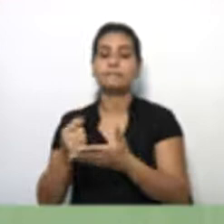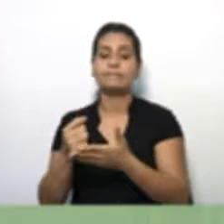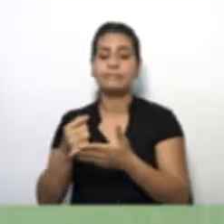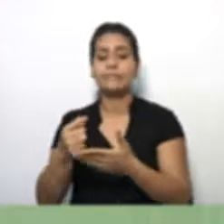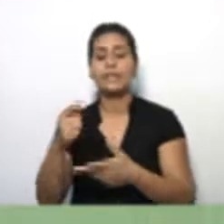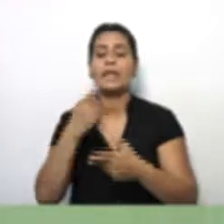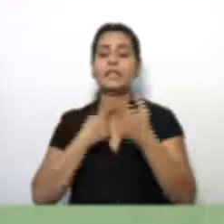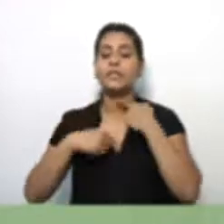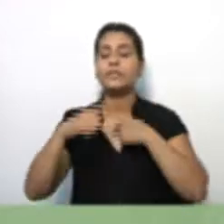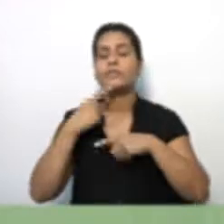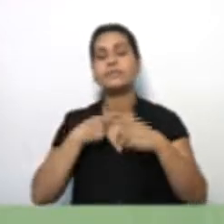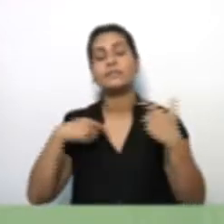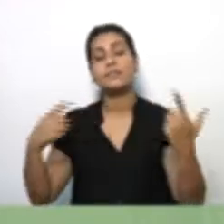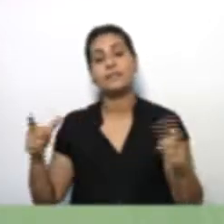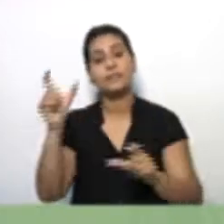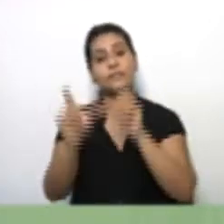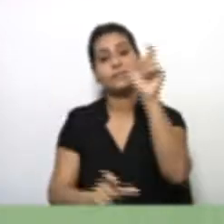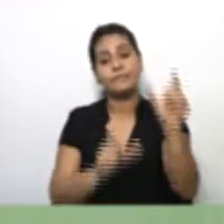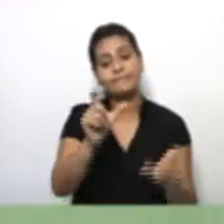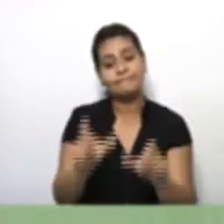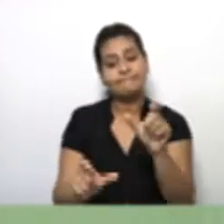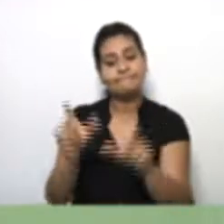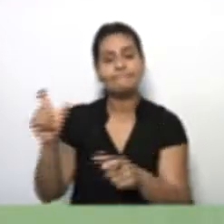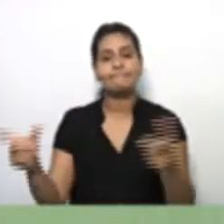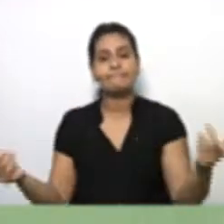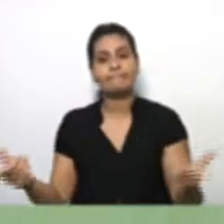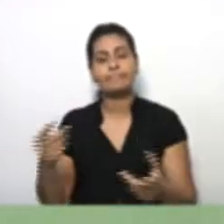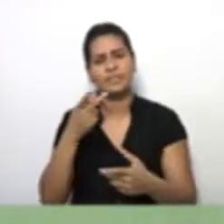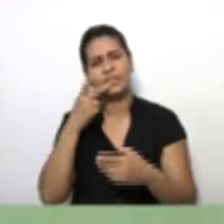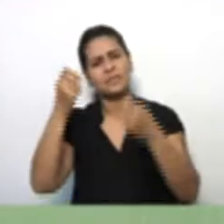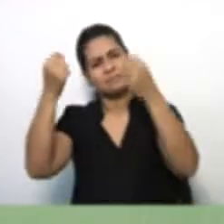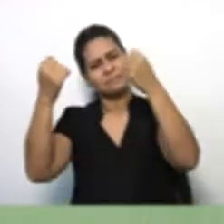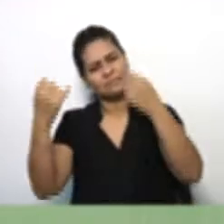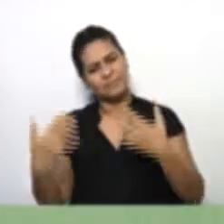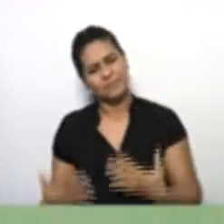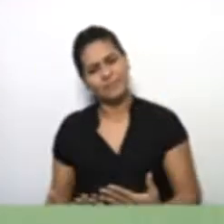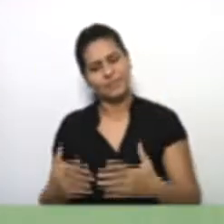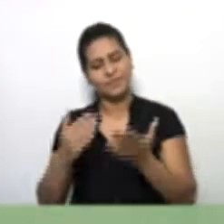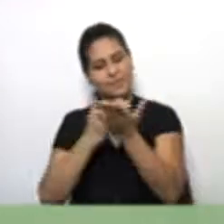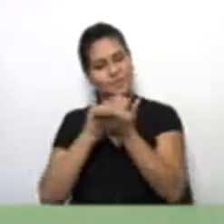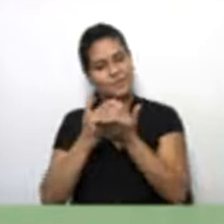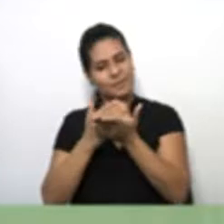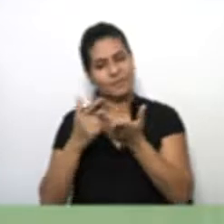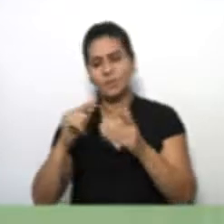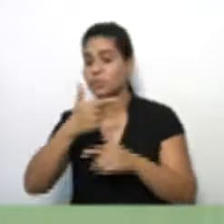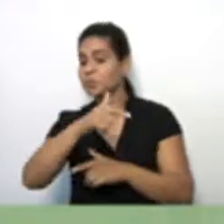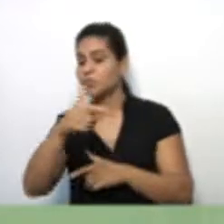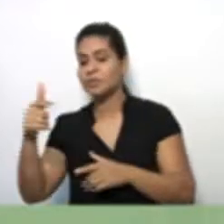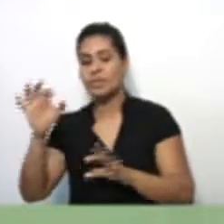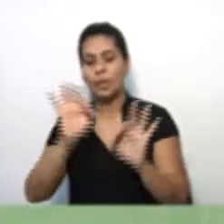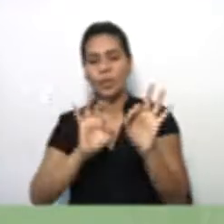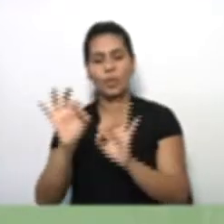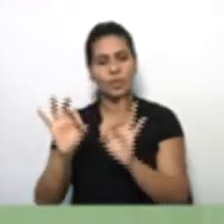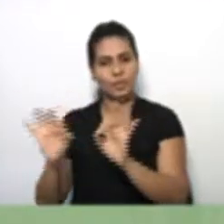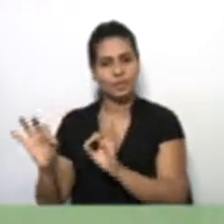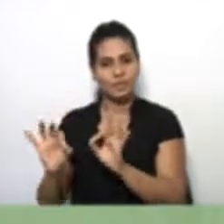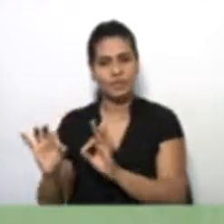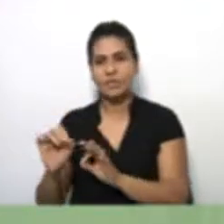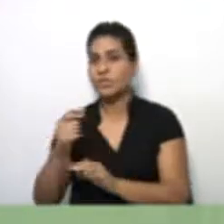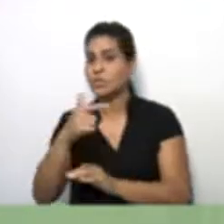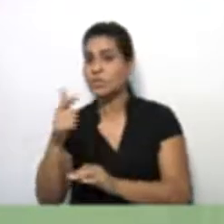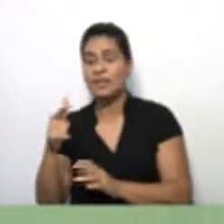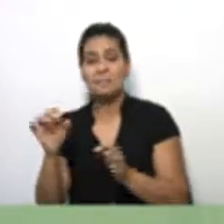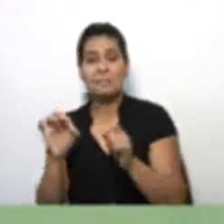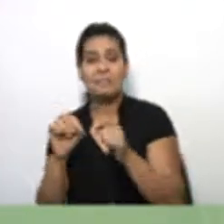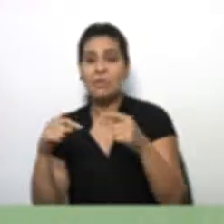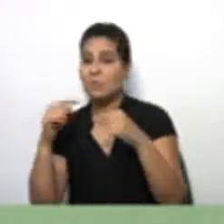às necessidades e desejos das pessoas. Nós falamos isso aí, ó. Não existe organização que não sirva para